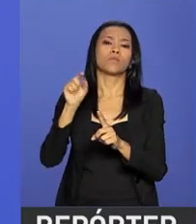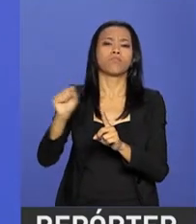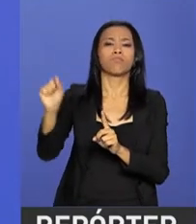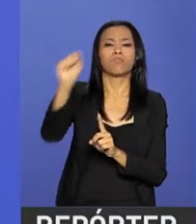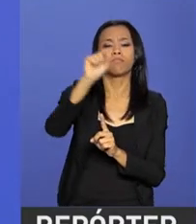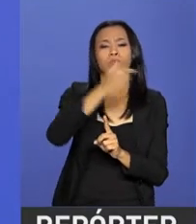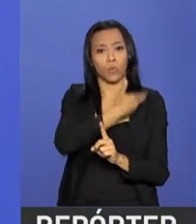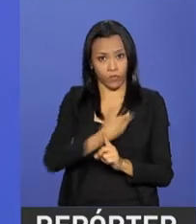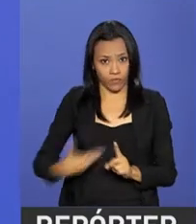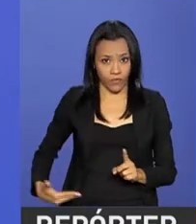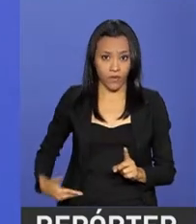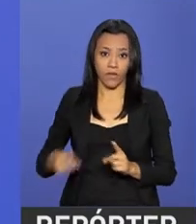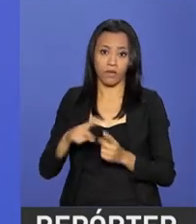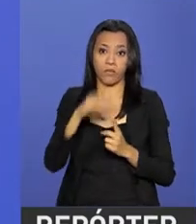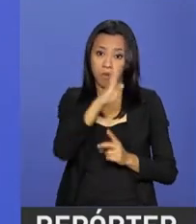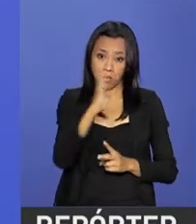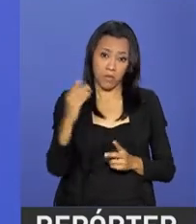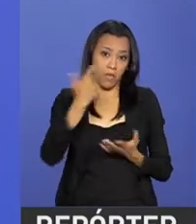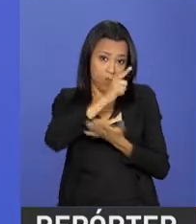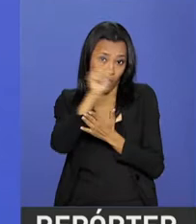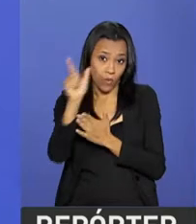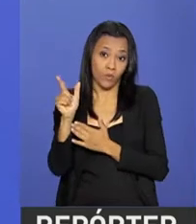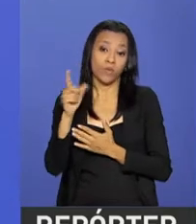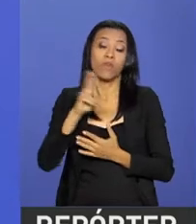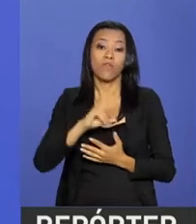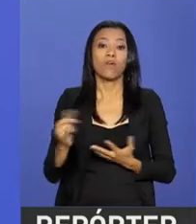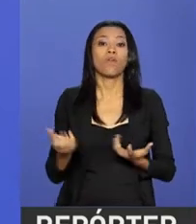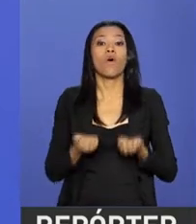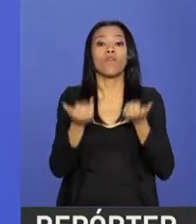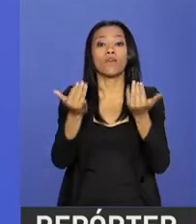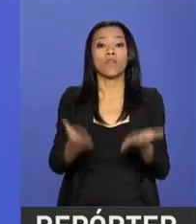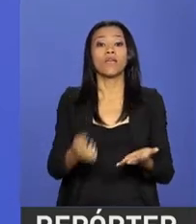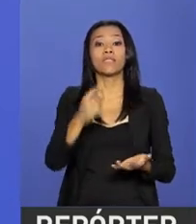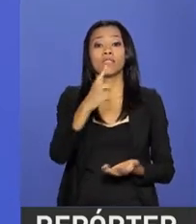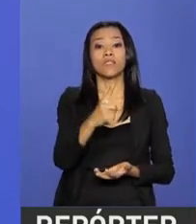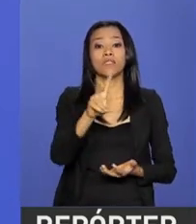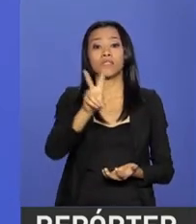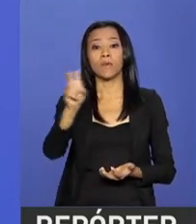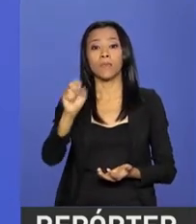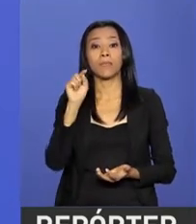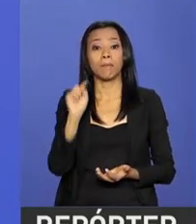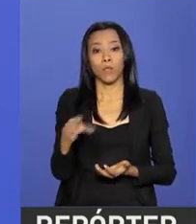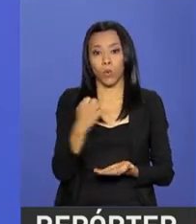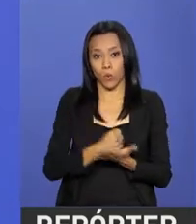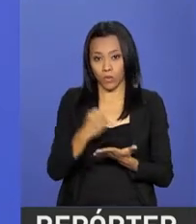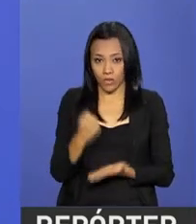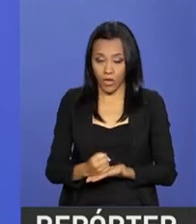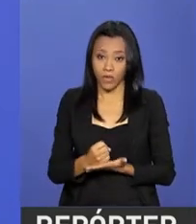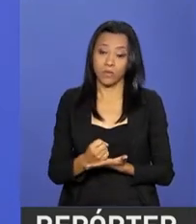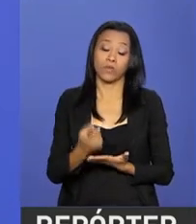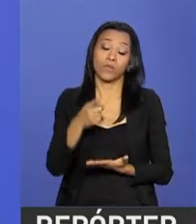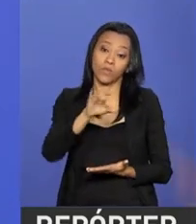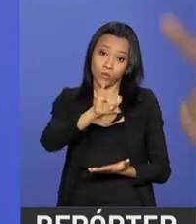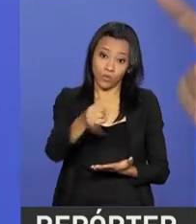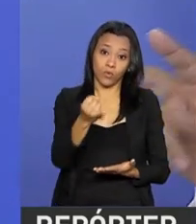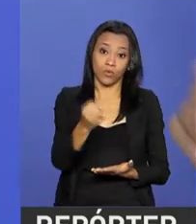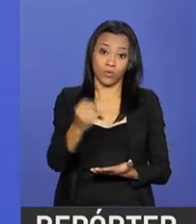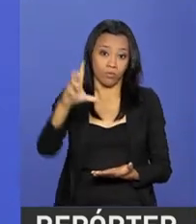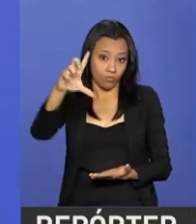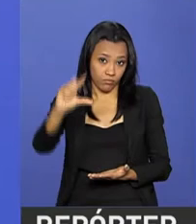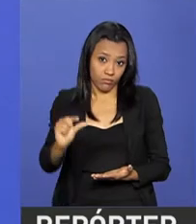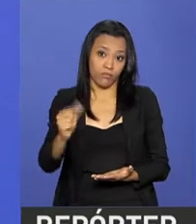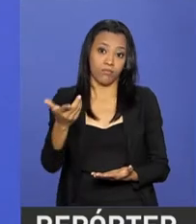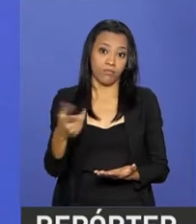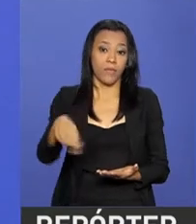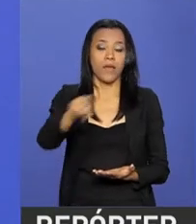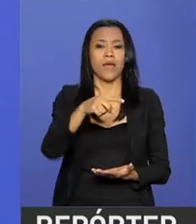ofertaram 150 mil contratos com juro de 3 6 por cento ao ano portanto ambas